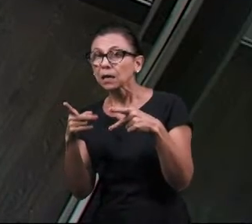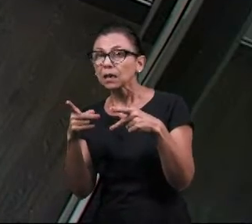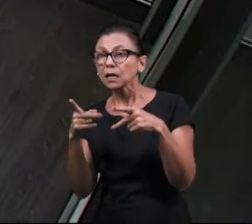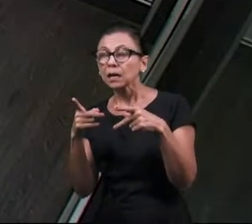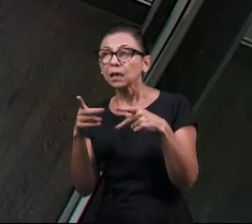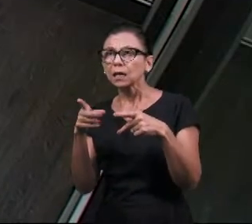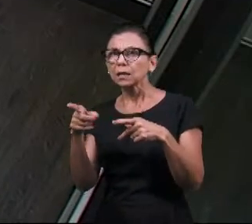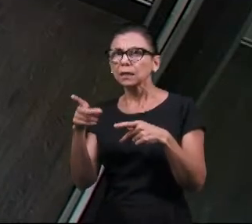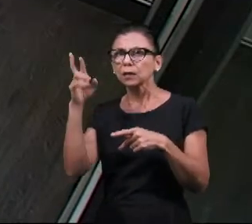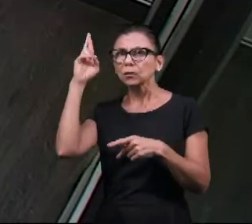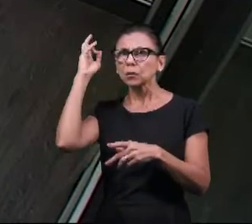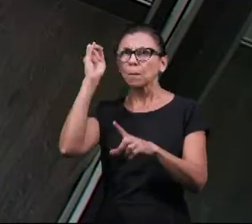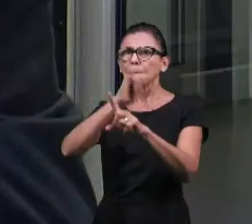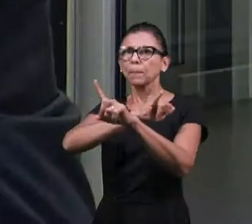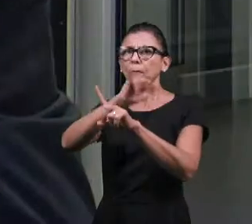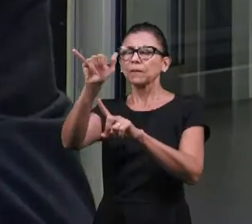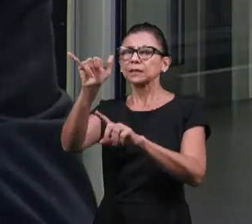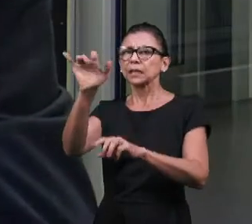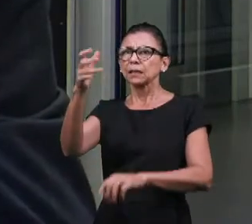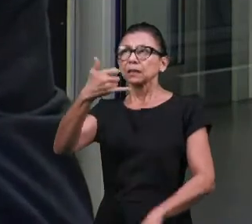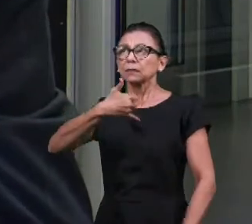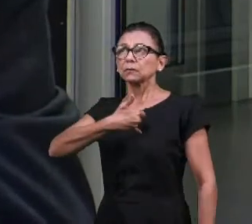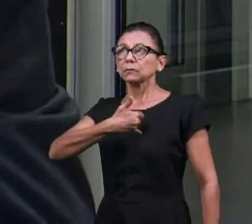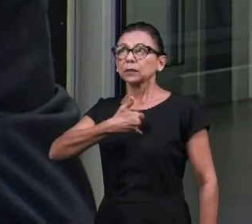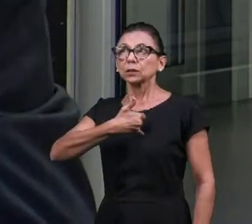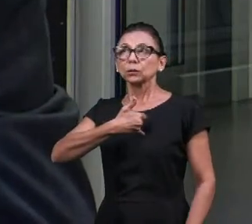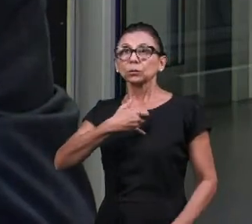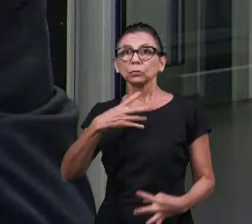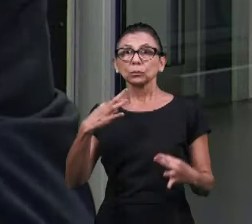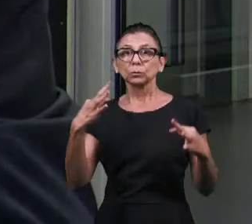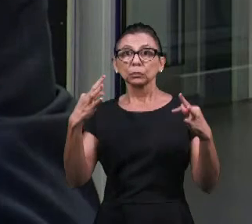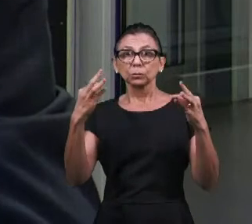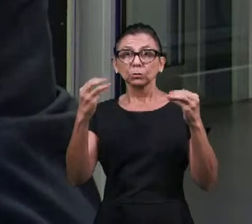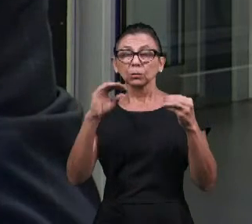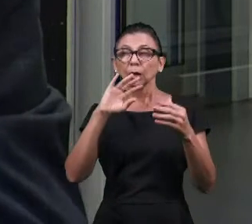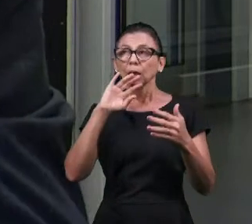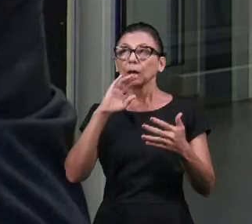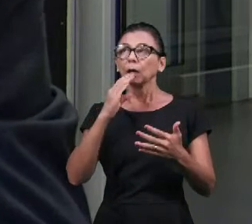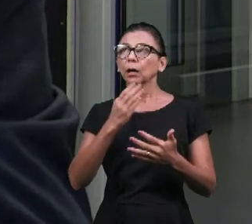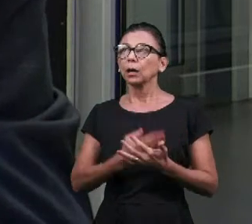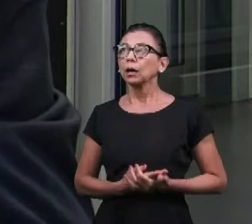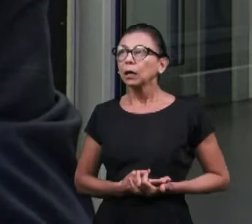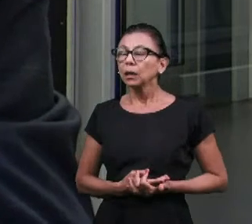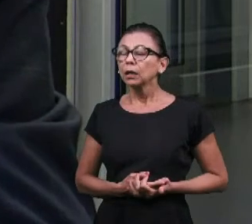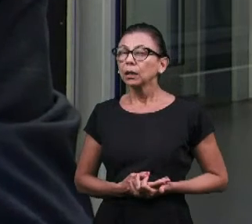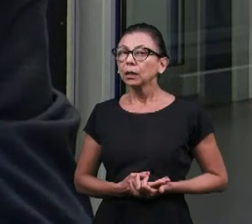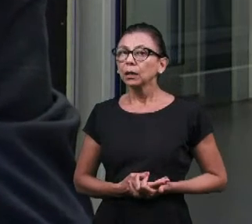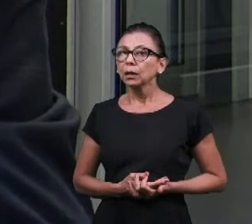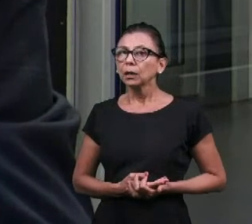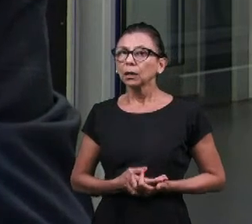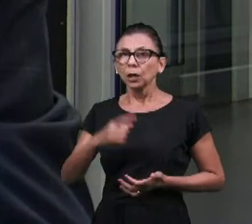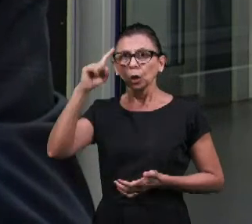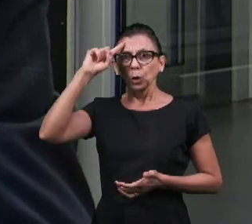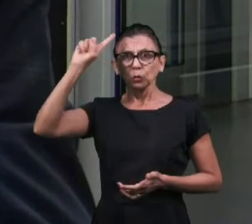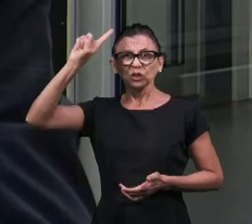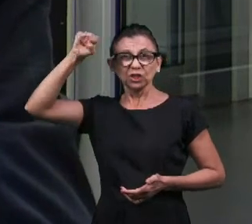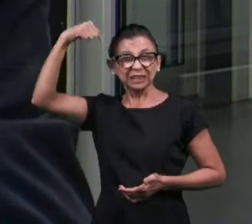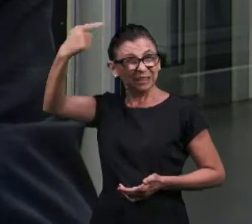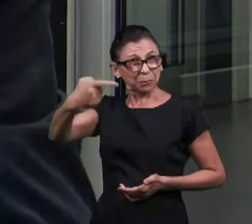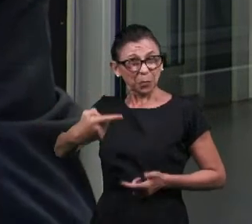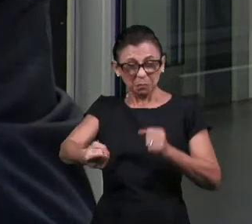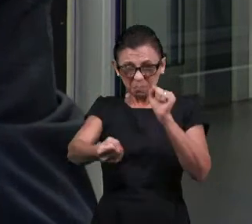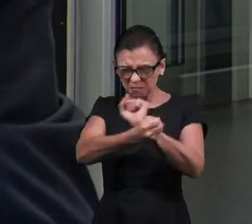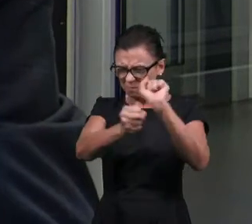partir daquele dia, daquela noite, no outro dia, eu me libertei de tudo. De tudo. Glória a